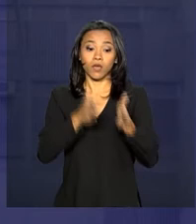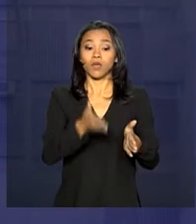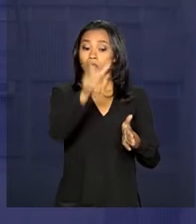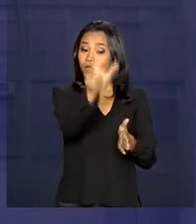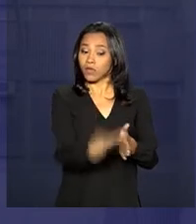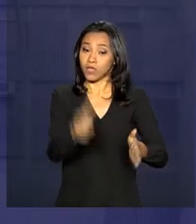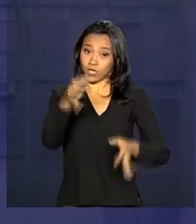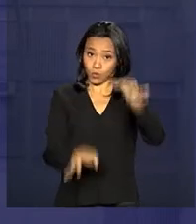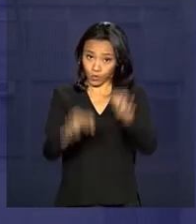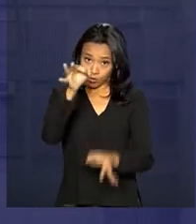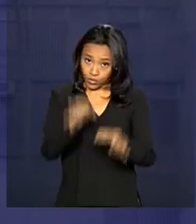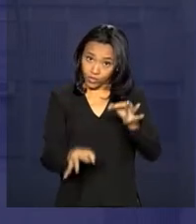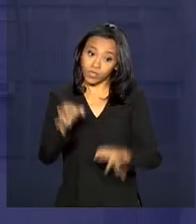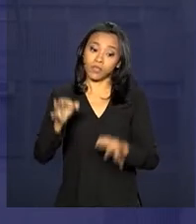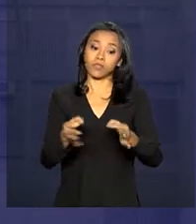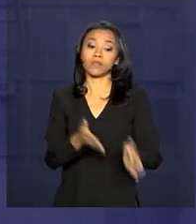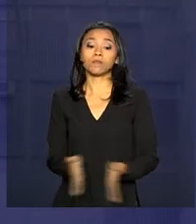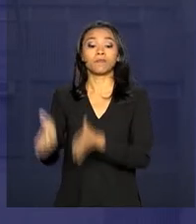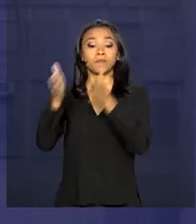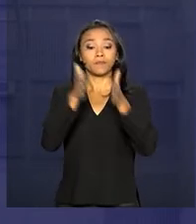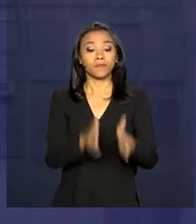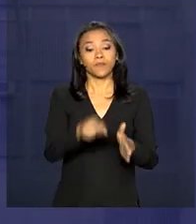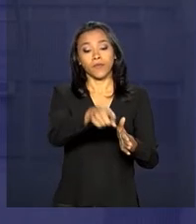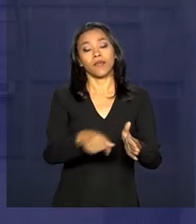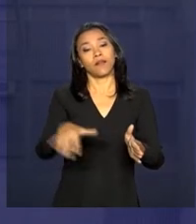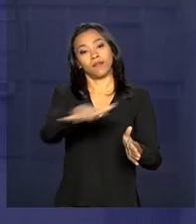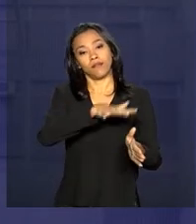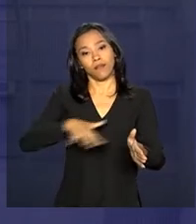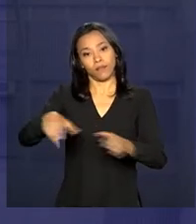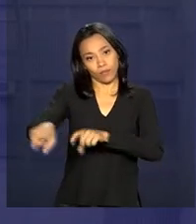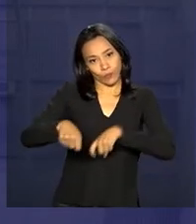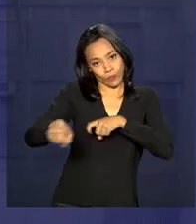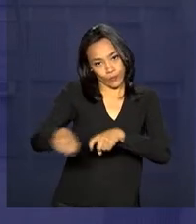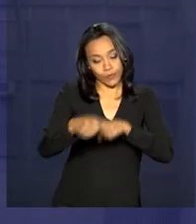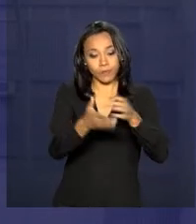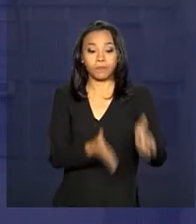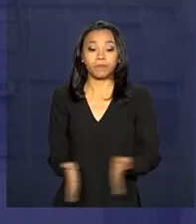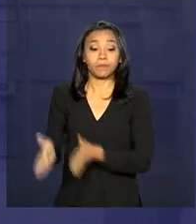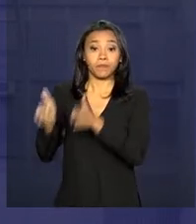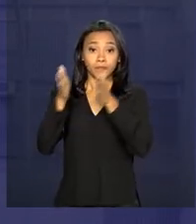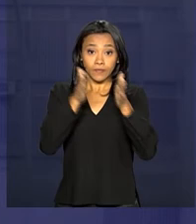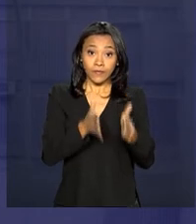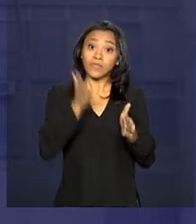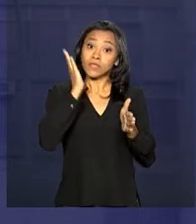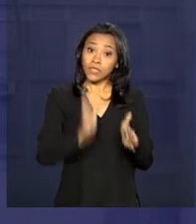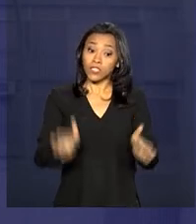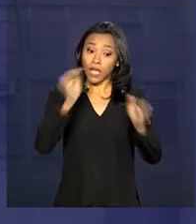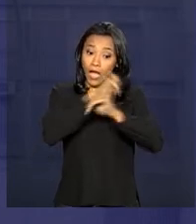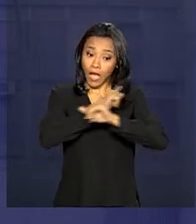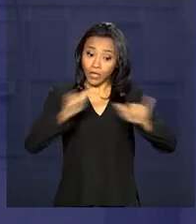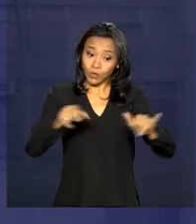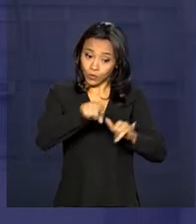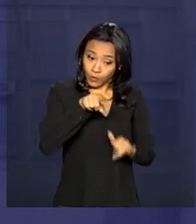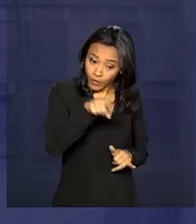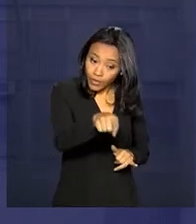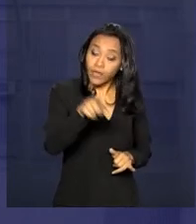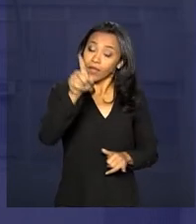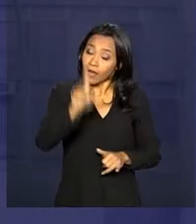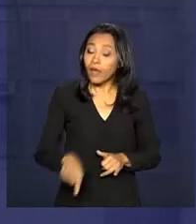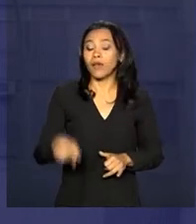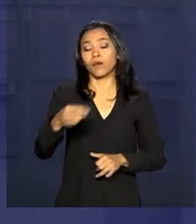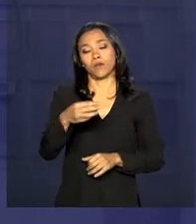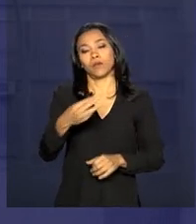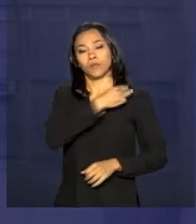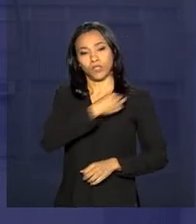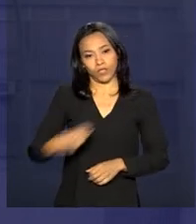e segurança pública e tereza cristina na agricultura o funcionário também já anunciou o astronauta marcos pontes como ministro da